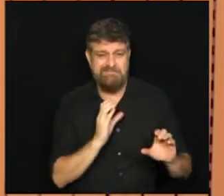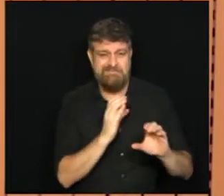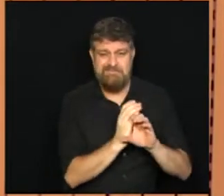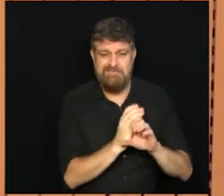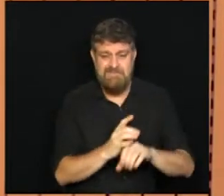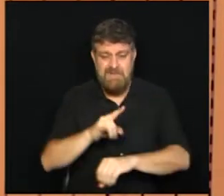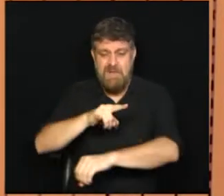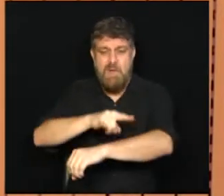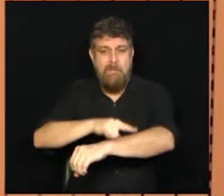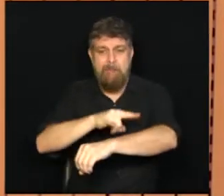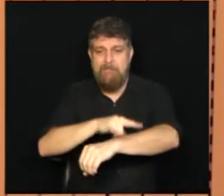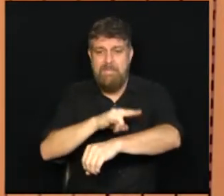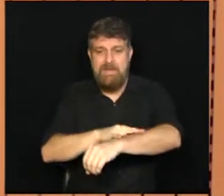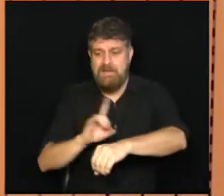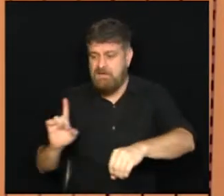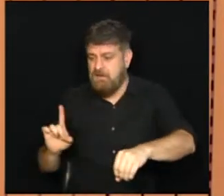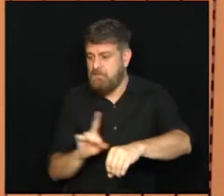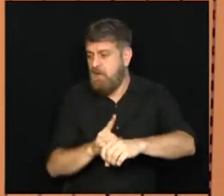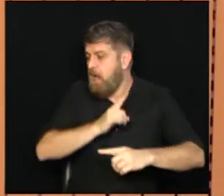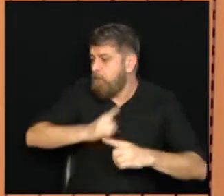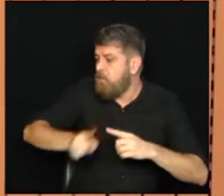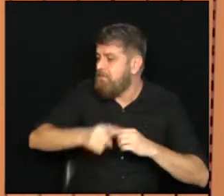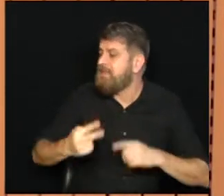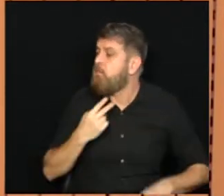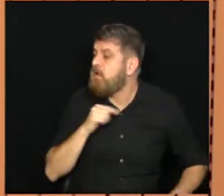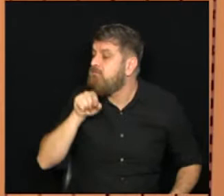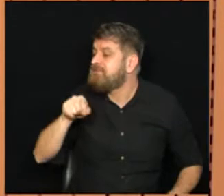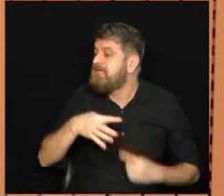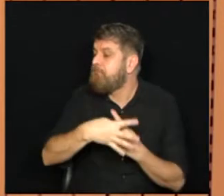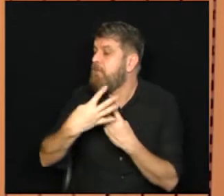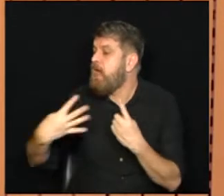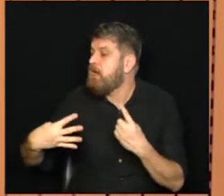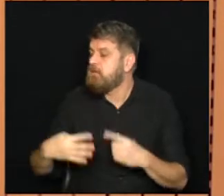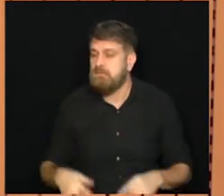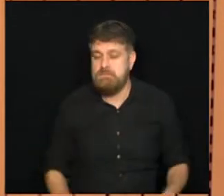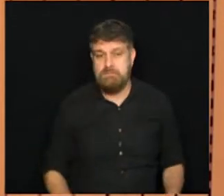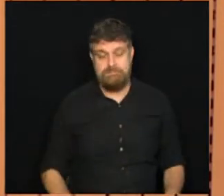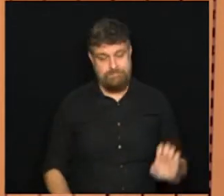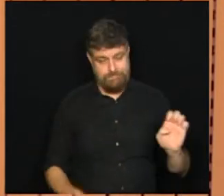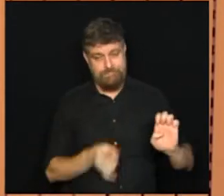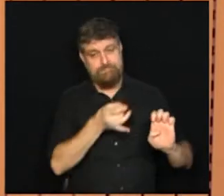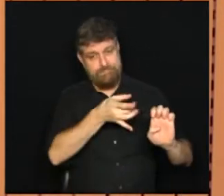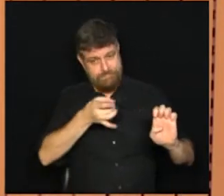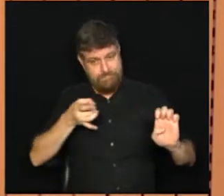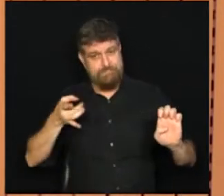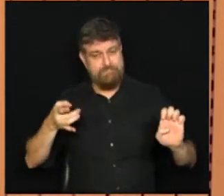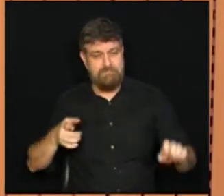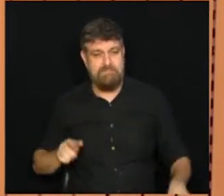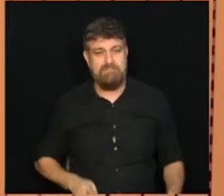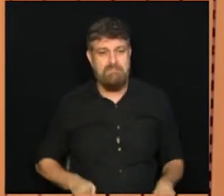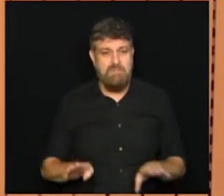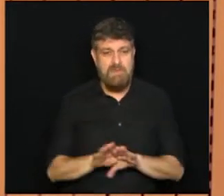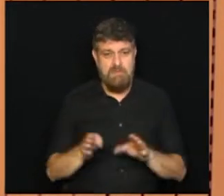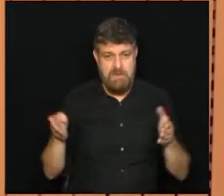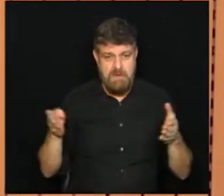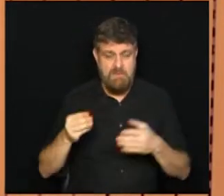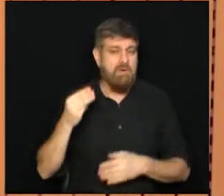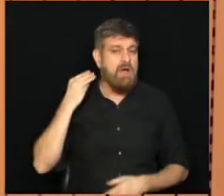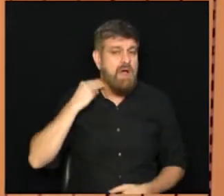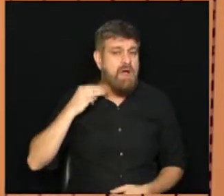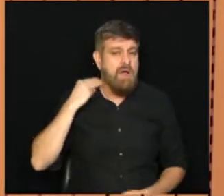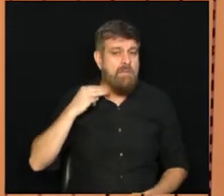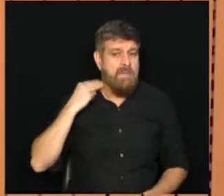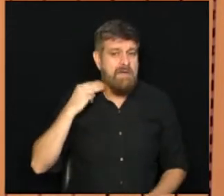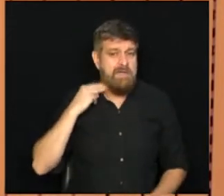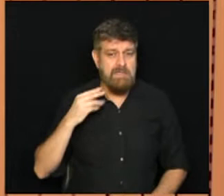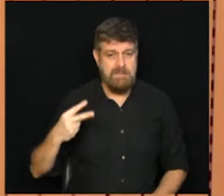para ser utilizado. Agora eu gostaria de passar para a vereadora Mariana Conte, que também é presidente da Comissão da Mulher aqui dentro